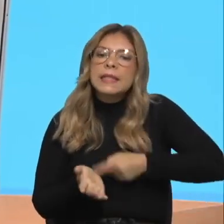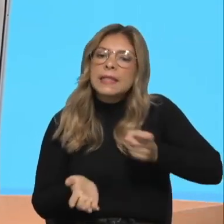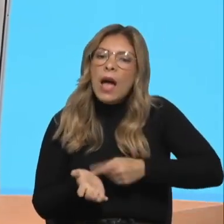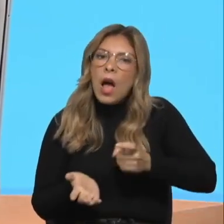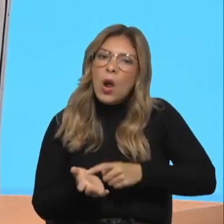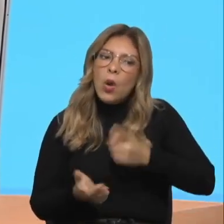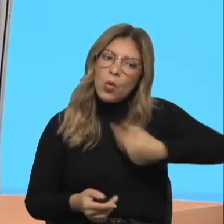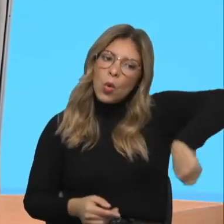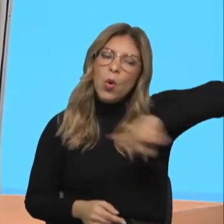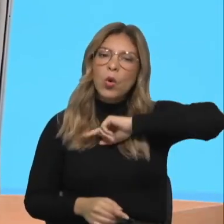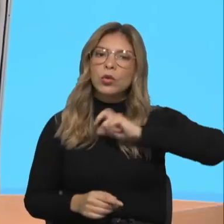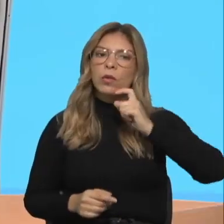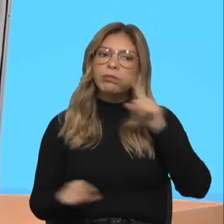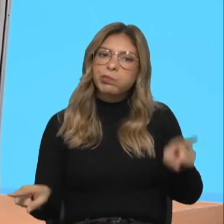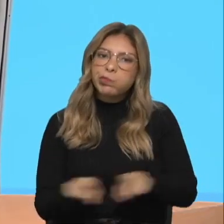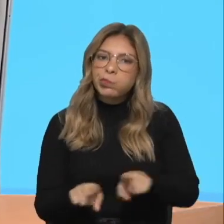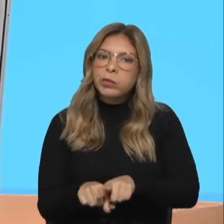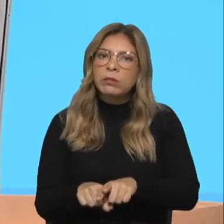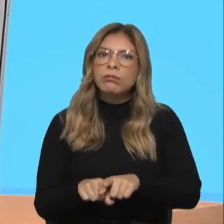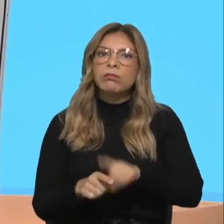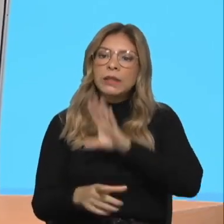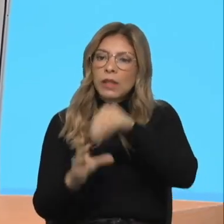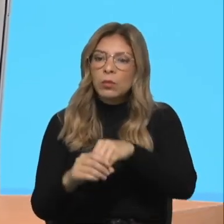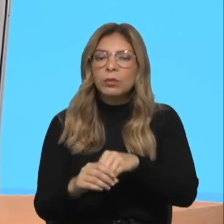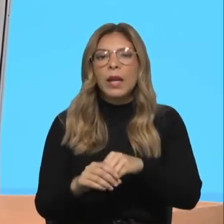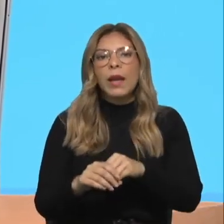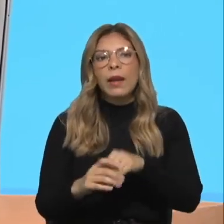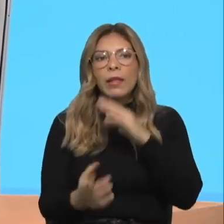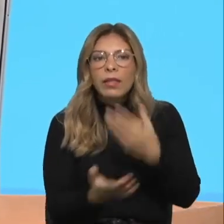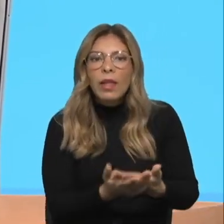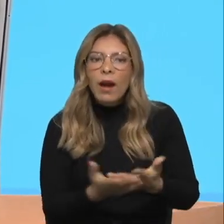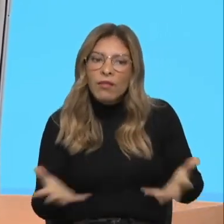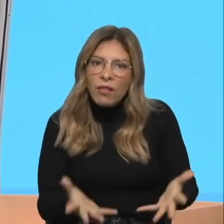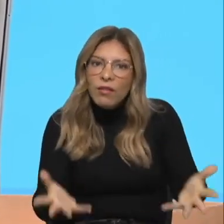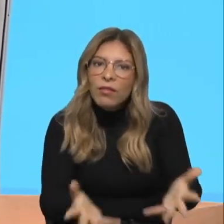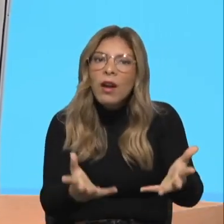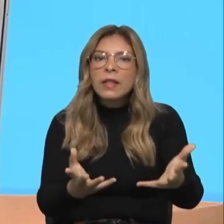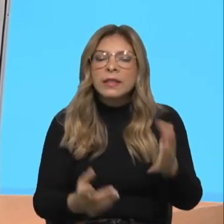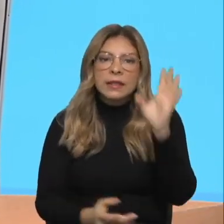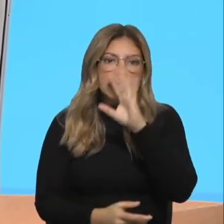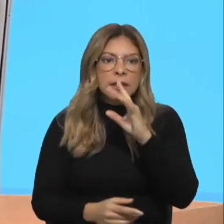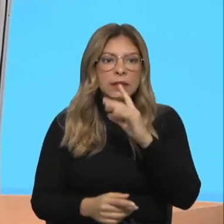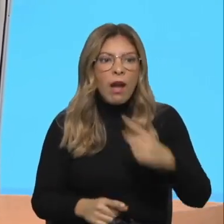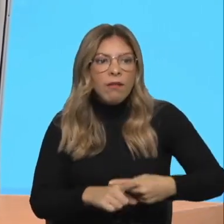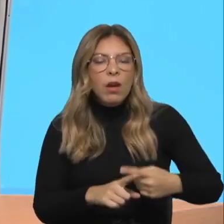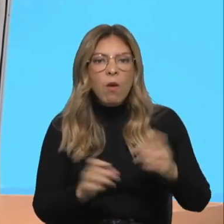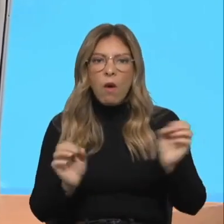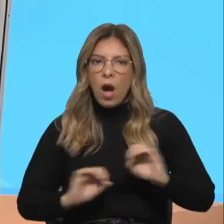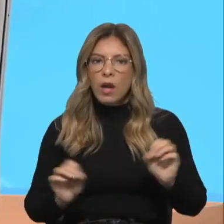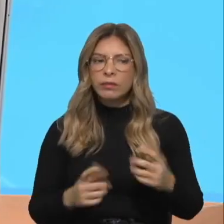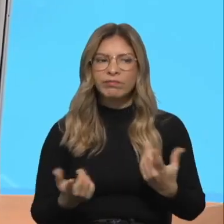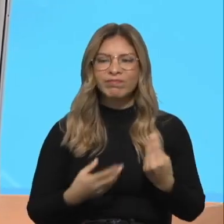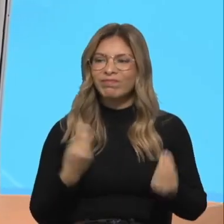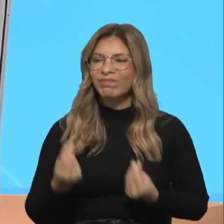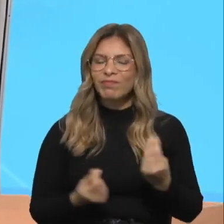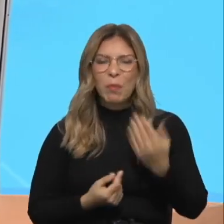fogo que o Evangelho é. Isto é, se o Evangelho não queimar, é porque perdeu-se alguma coisa. E, portanto, há uma necessidade, parece-me,